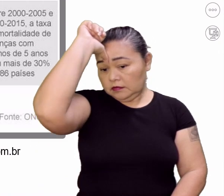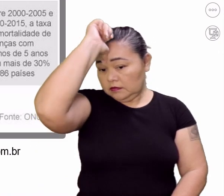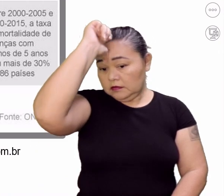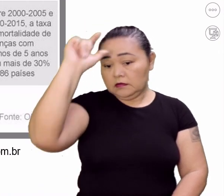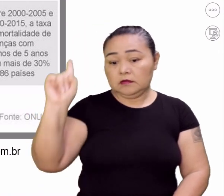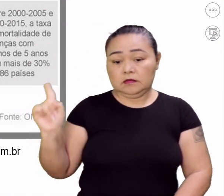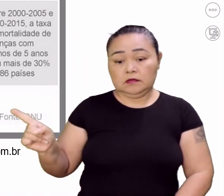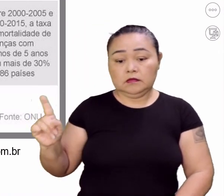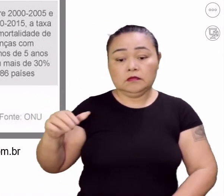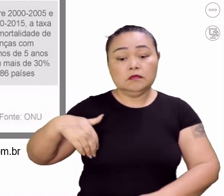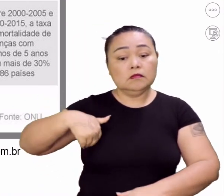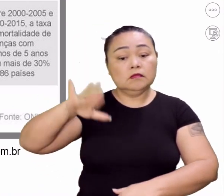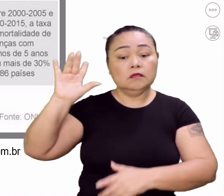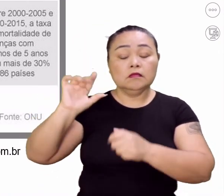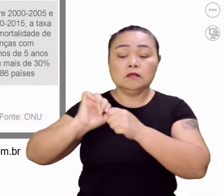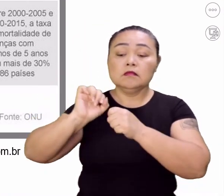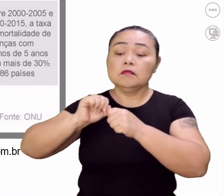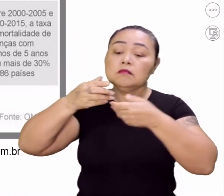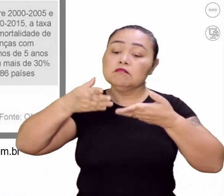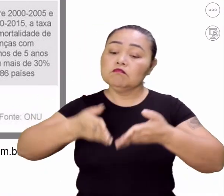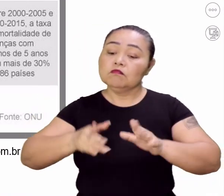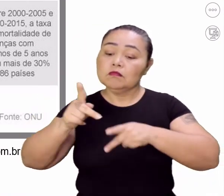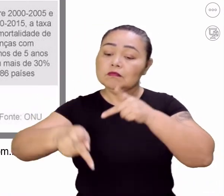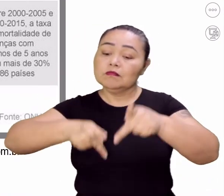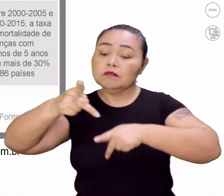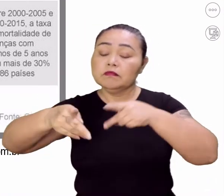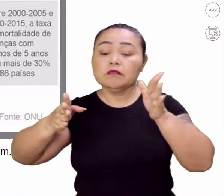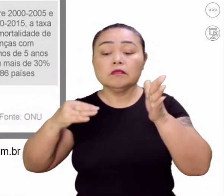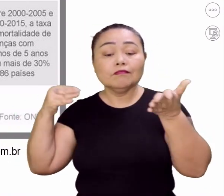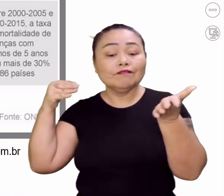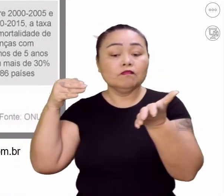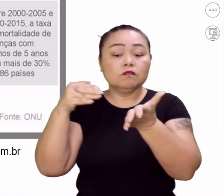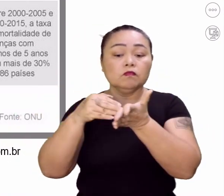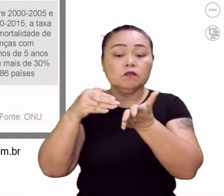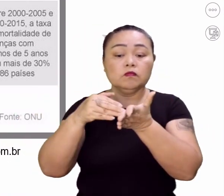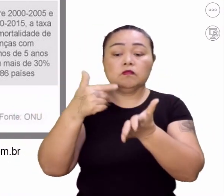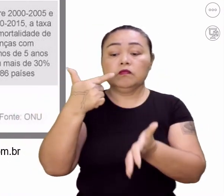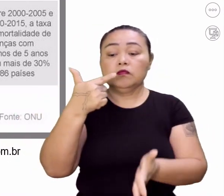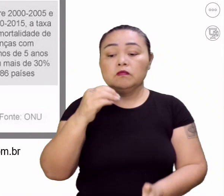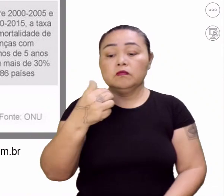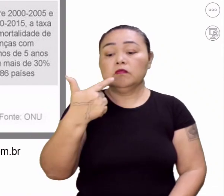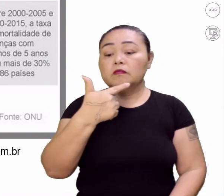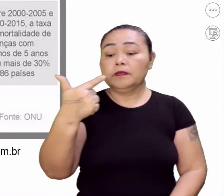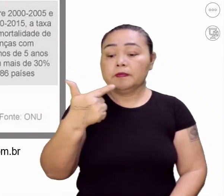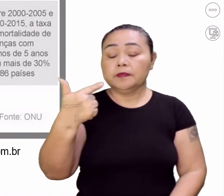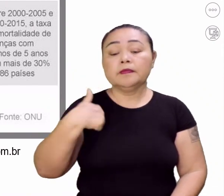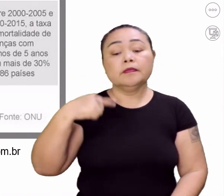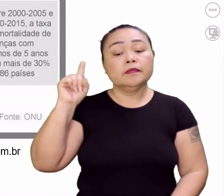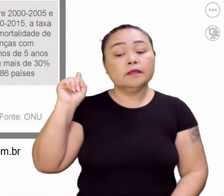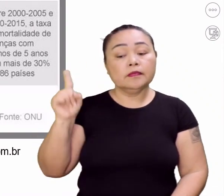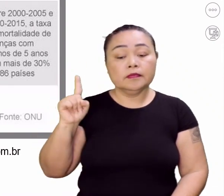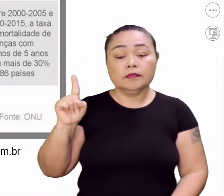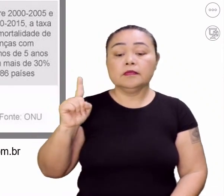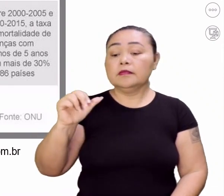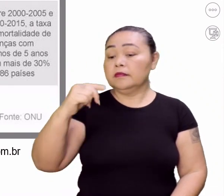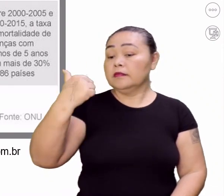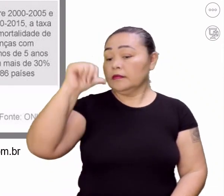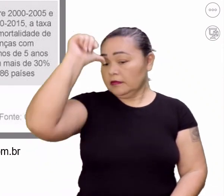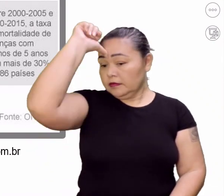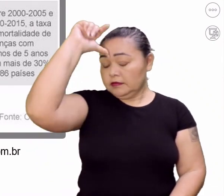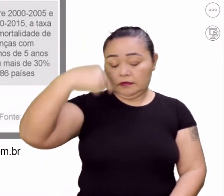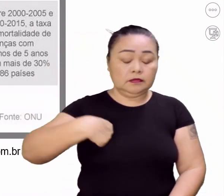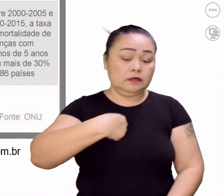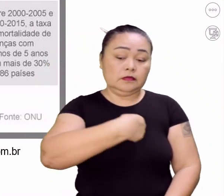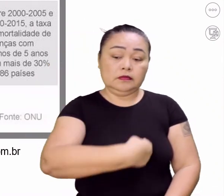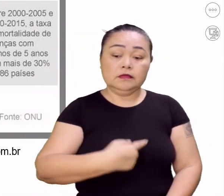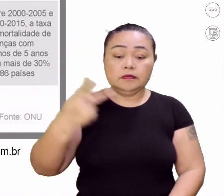aí o país mais populoso do mundo até 2022. Falei até na aula que a Índia e a China,